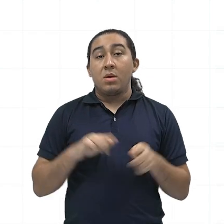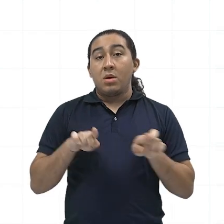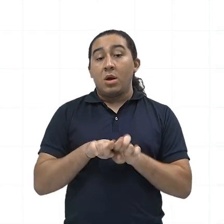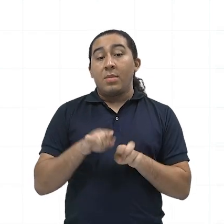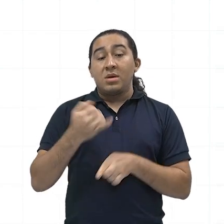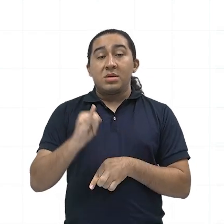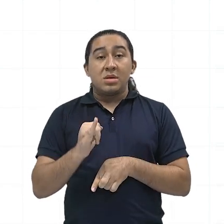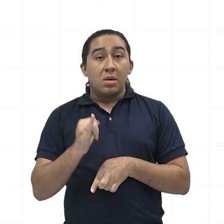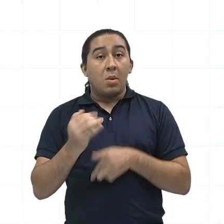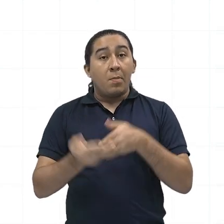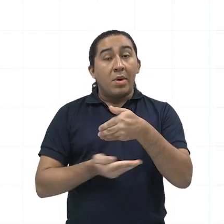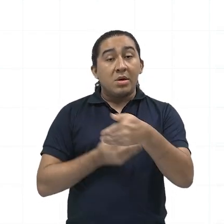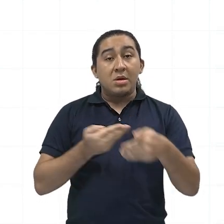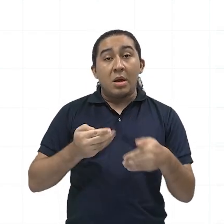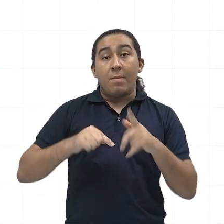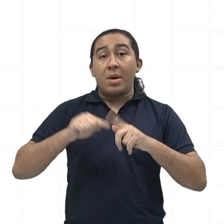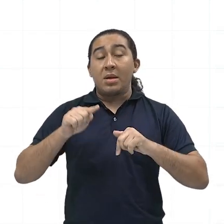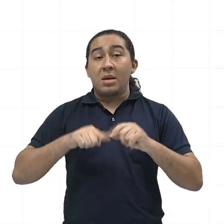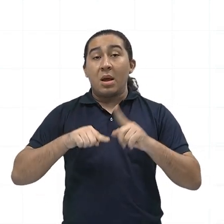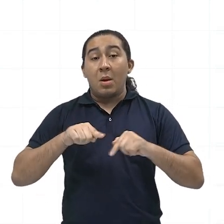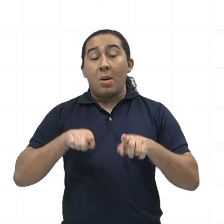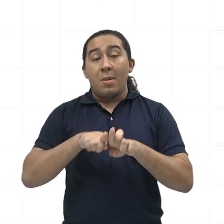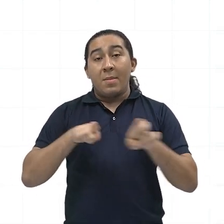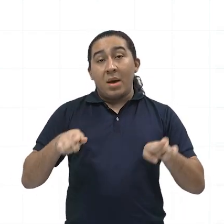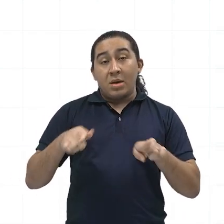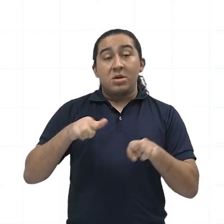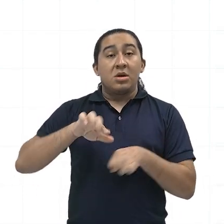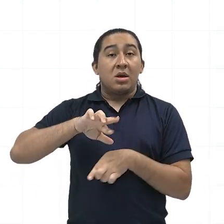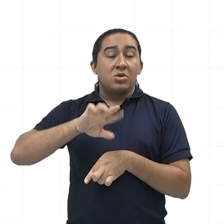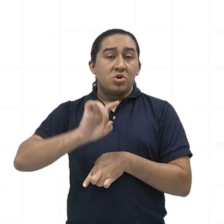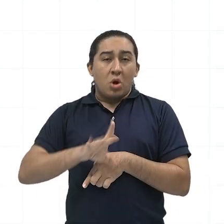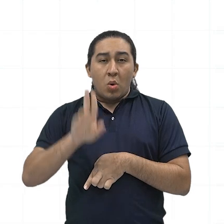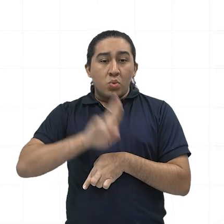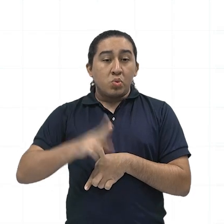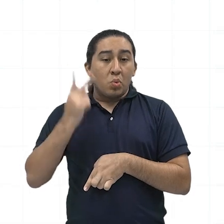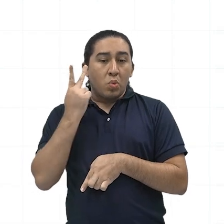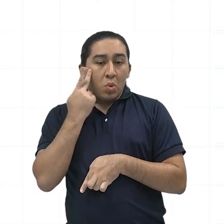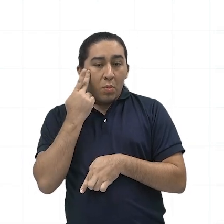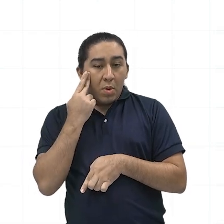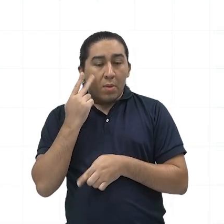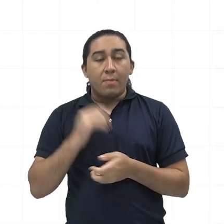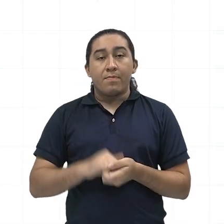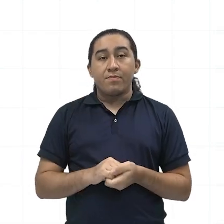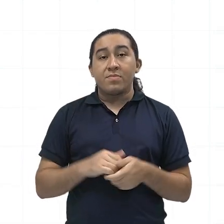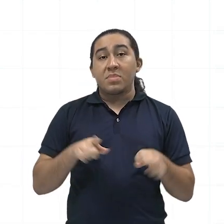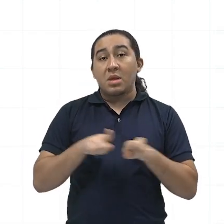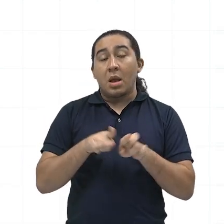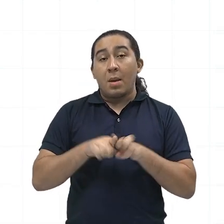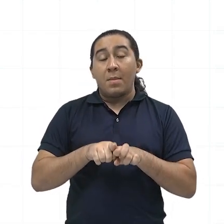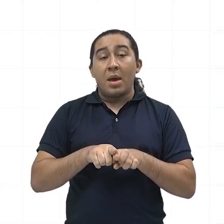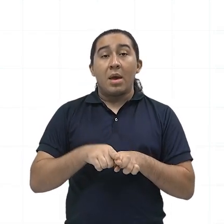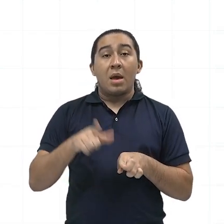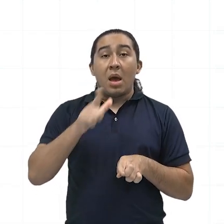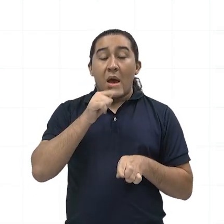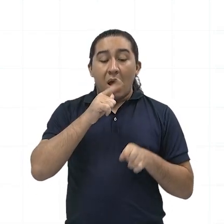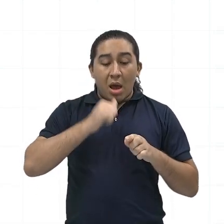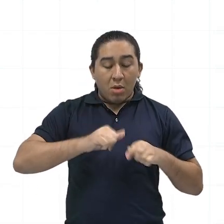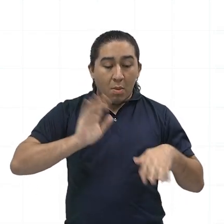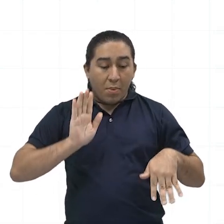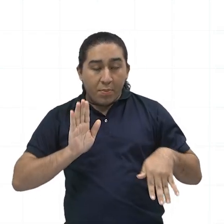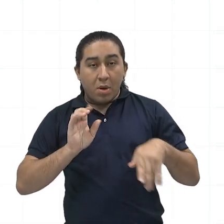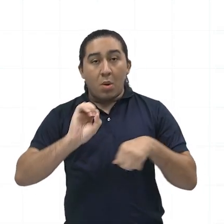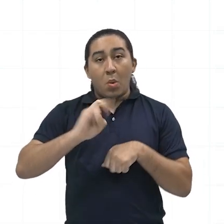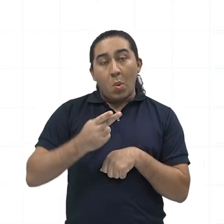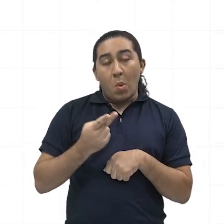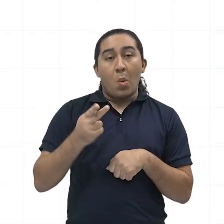Compartilhamento de objetos também não vai se contaminar. Piscina ou banheiro, não há perigo de contaminação. E